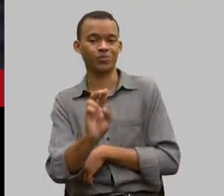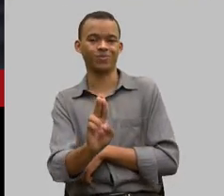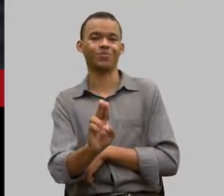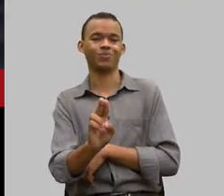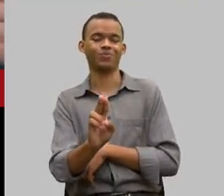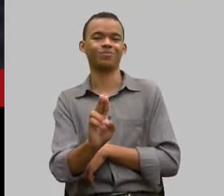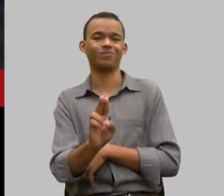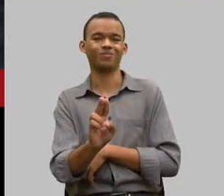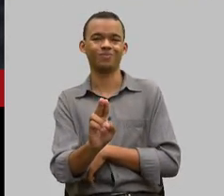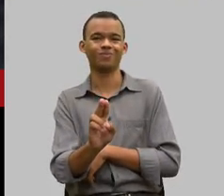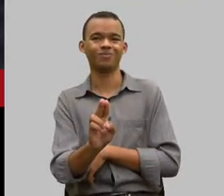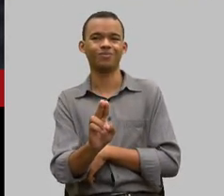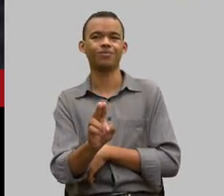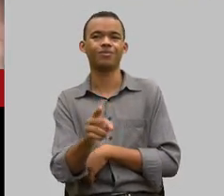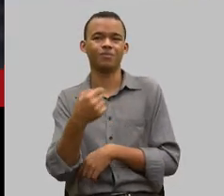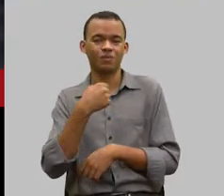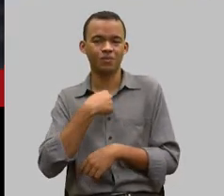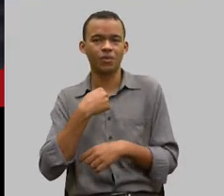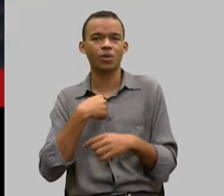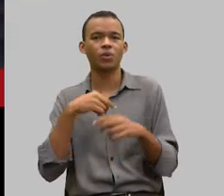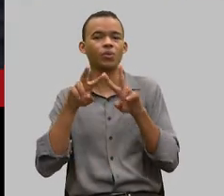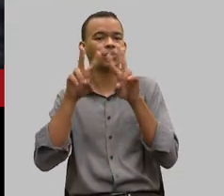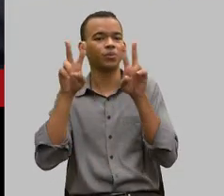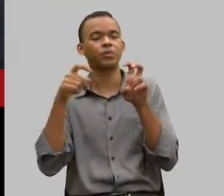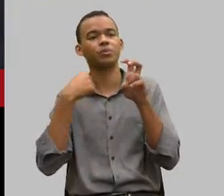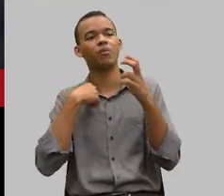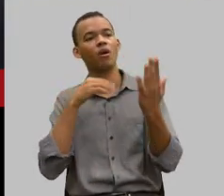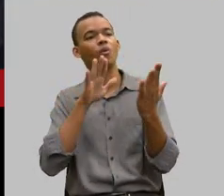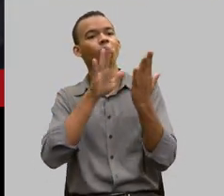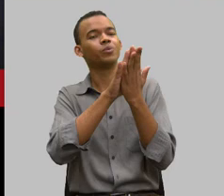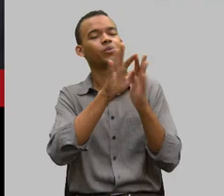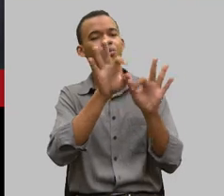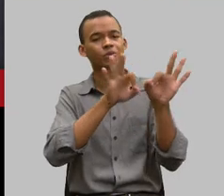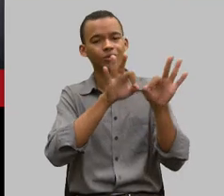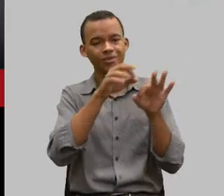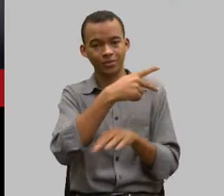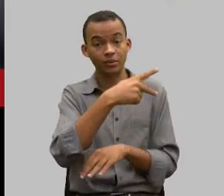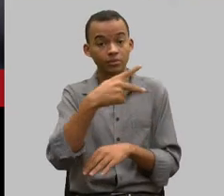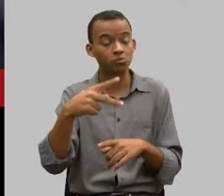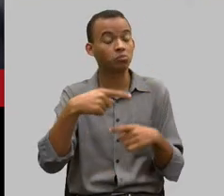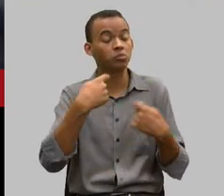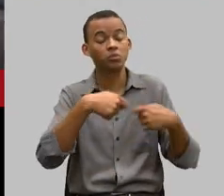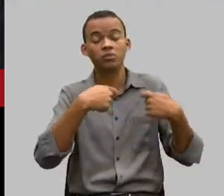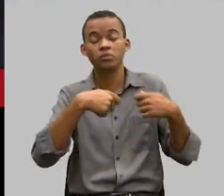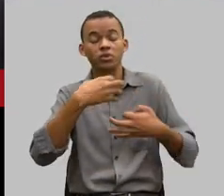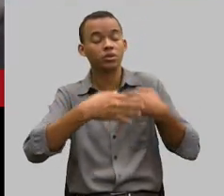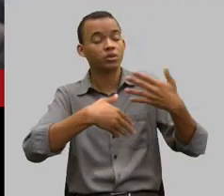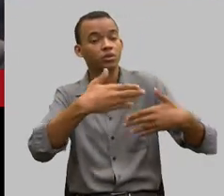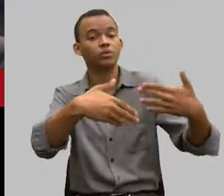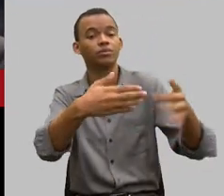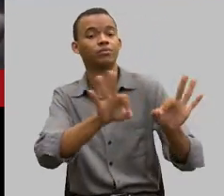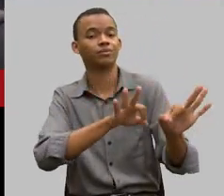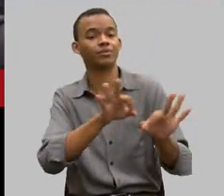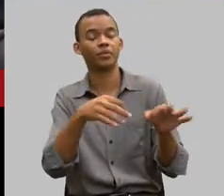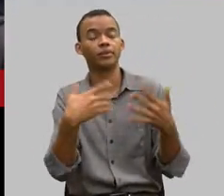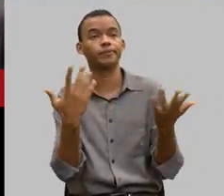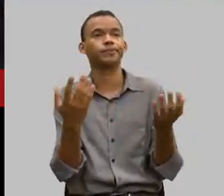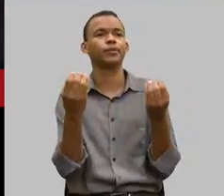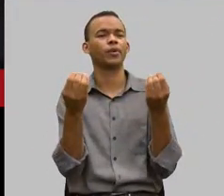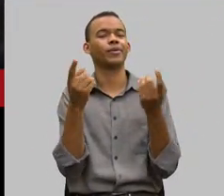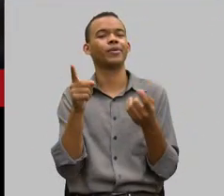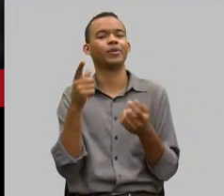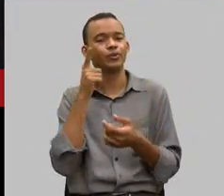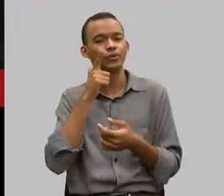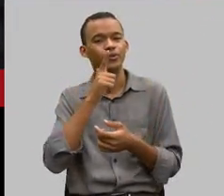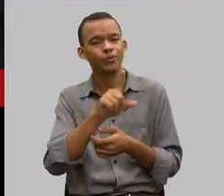assunto que inclus eu vou levar pro Presidente o presidente tem que derrubar o veto não é possível não é possível que o João Magalhães Faz um acordo